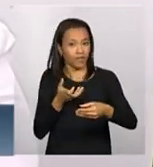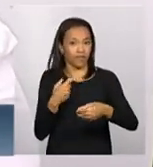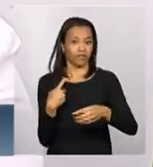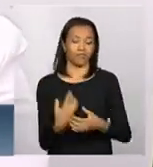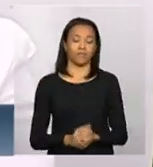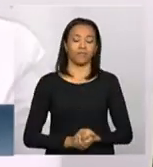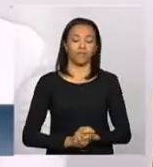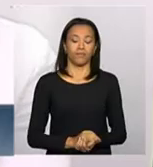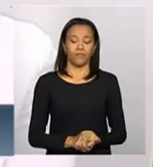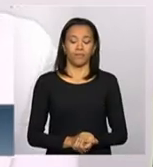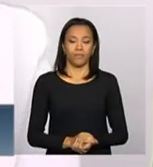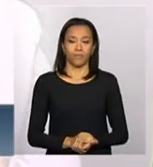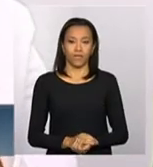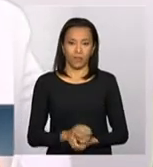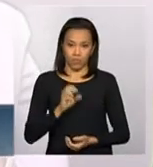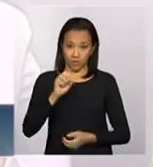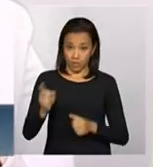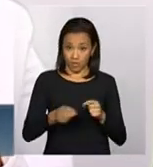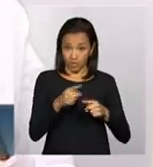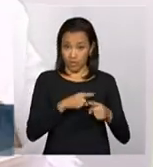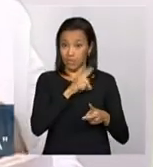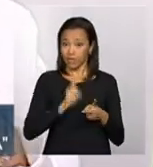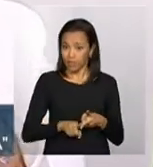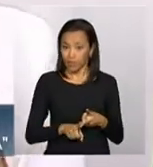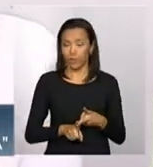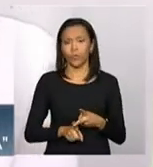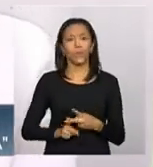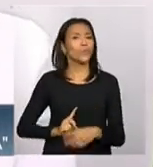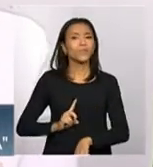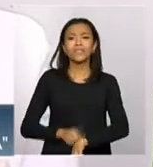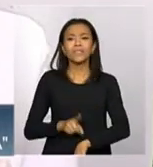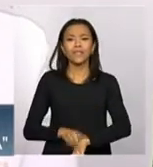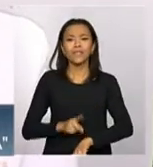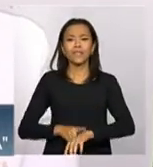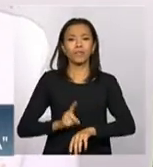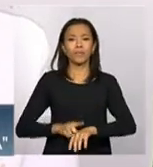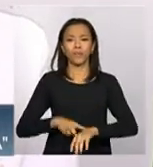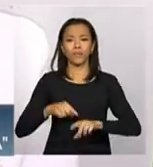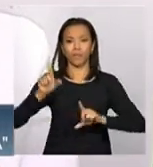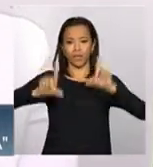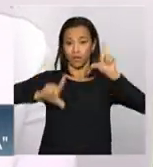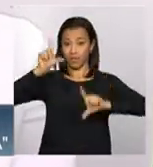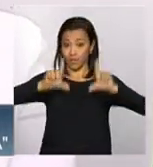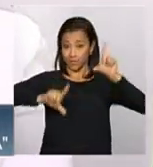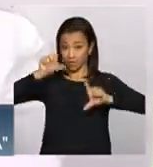mim. Segundo, o tempo na televisão.